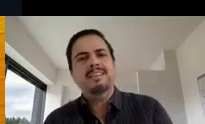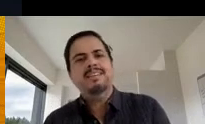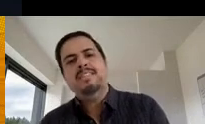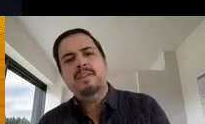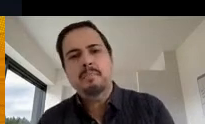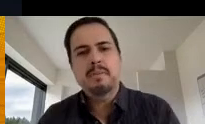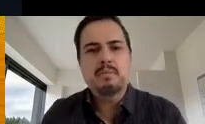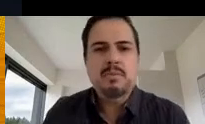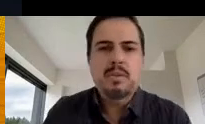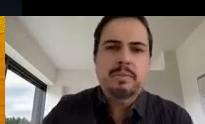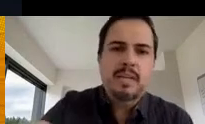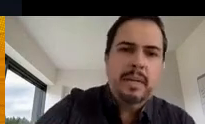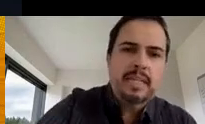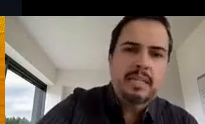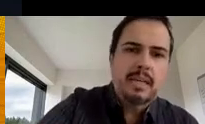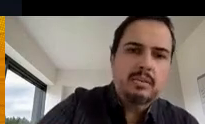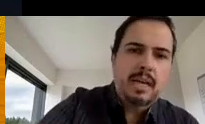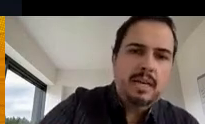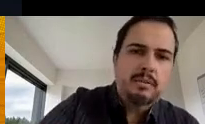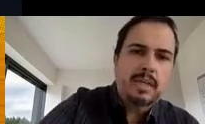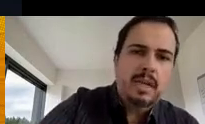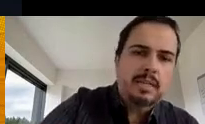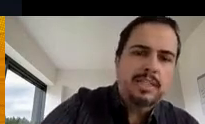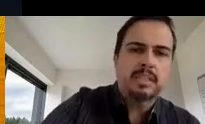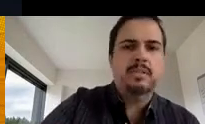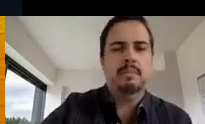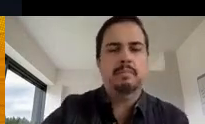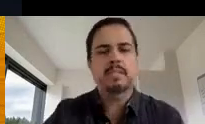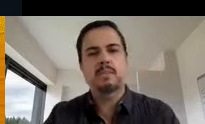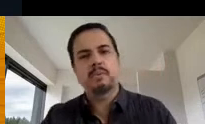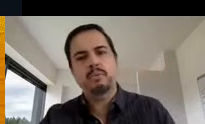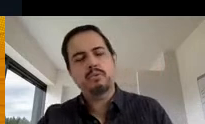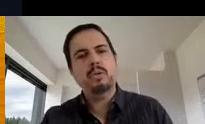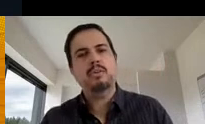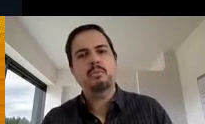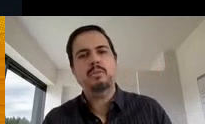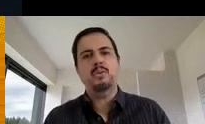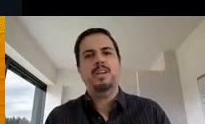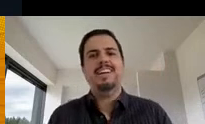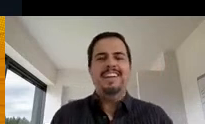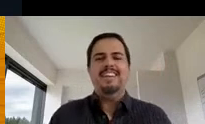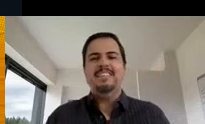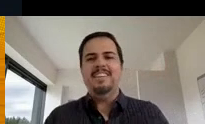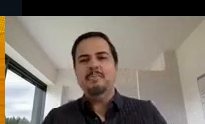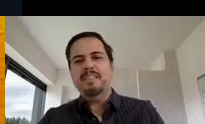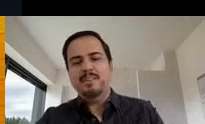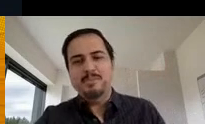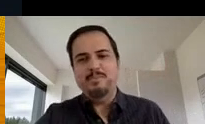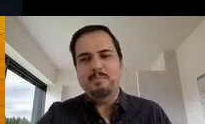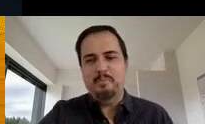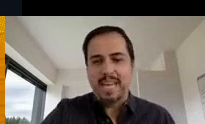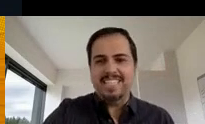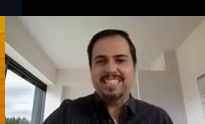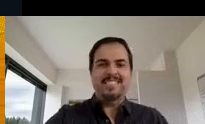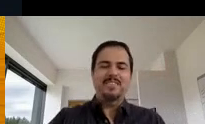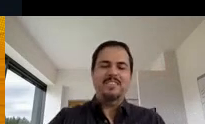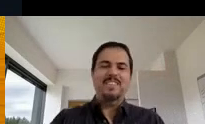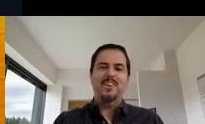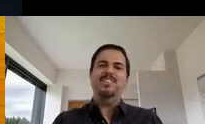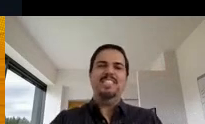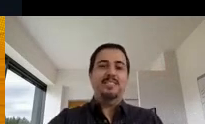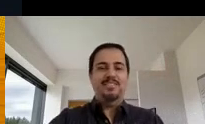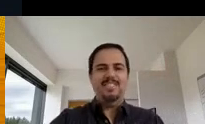tranquilamente, sem tiver que nem precisar aprender a usar Teams, cara. Pensa no professor que começou lá. Mesmo meteu um